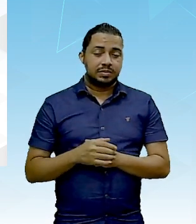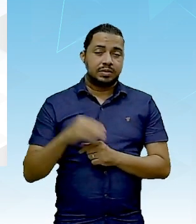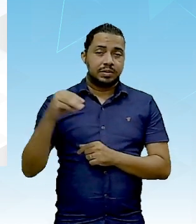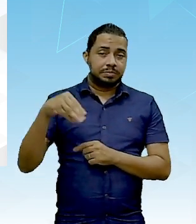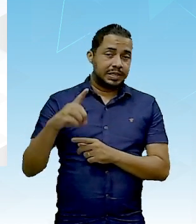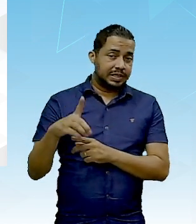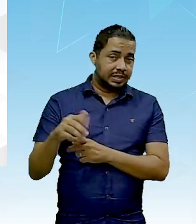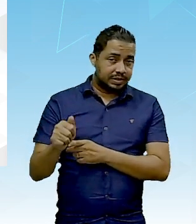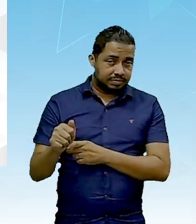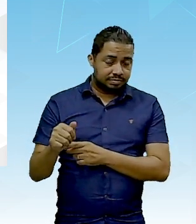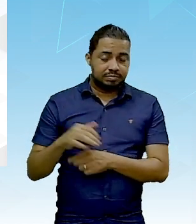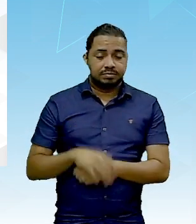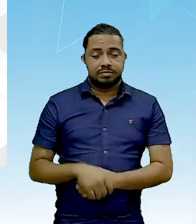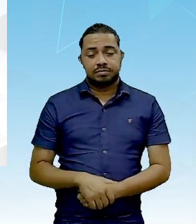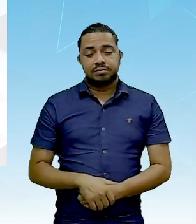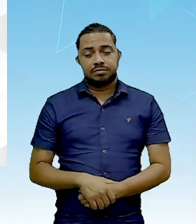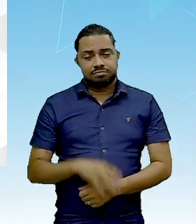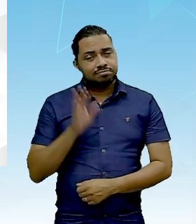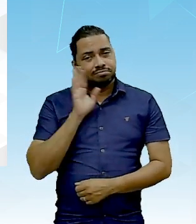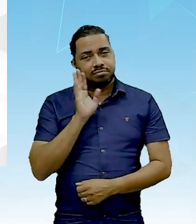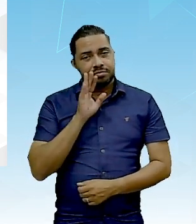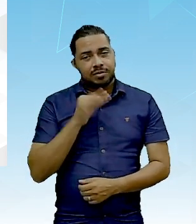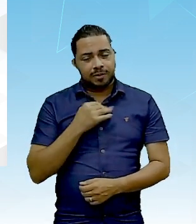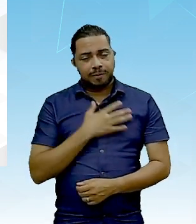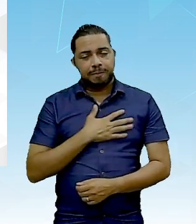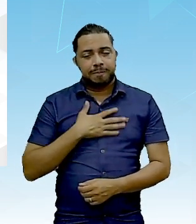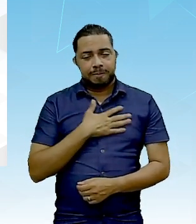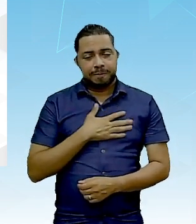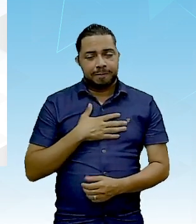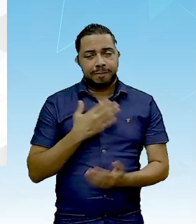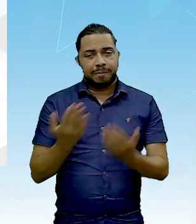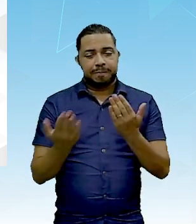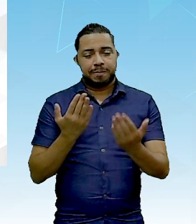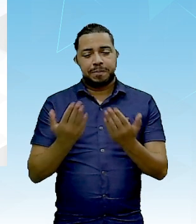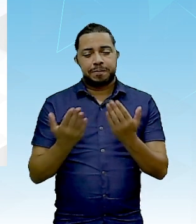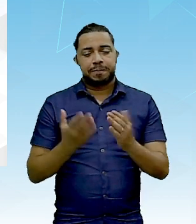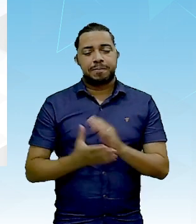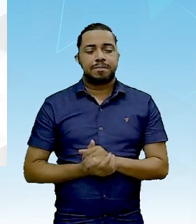deu? Ficou legal. Gostei dessa comparativa aí.